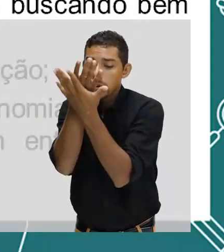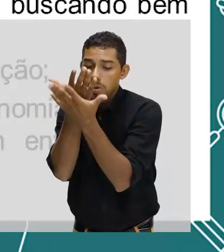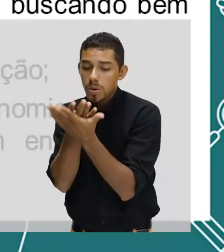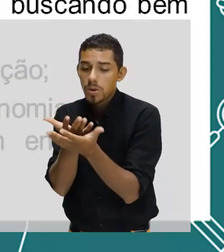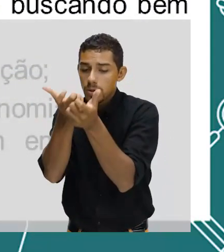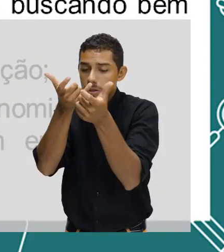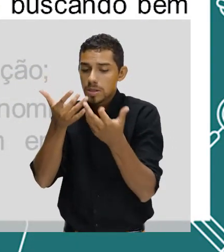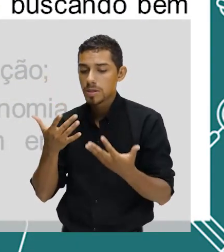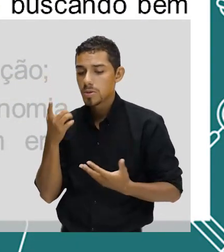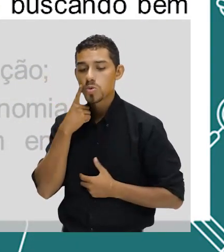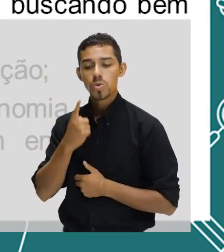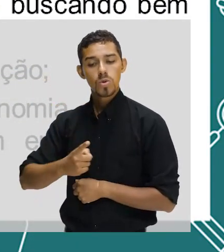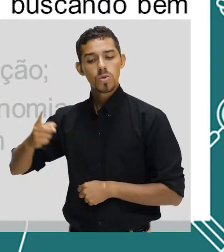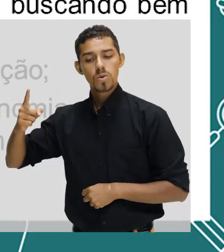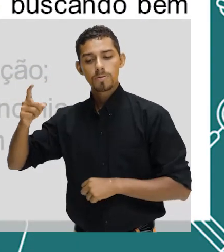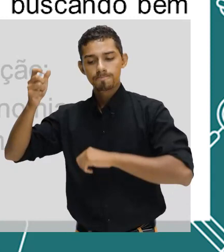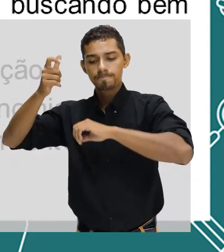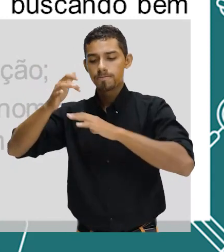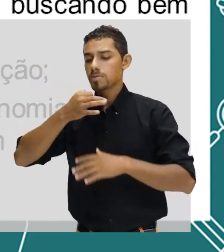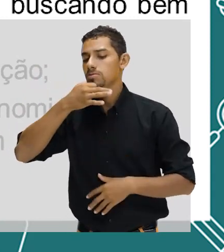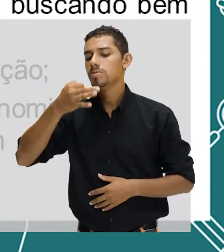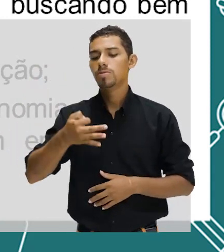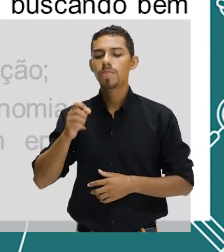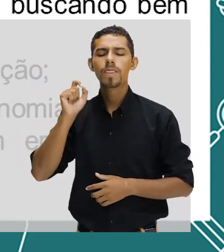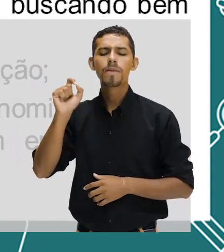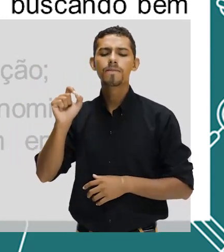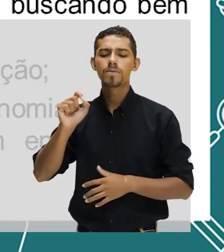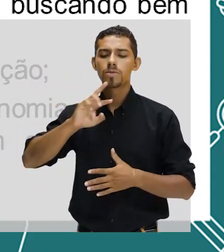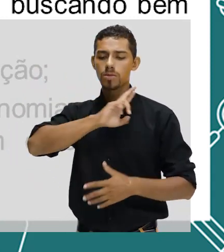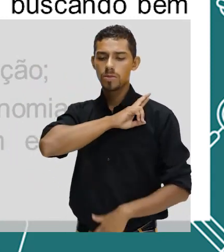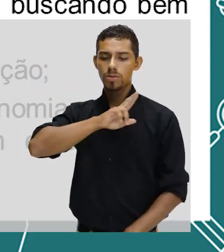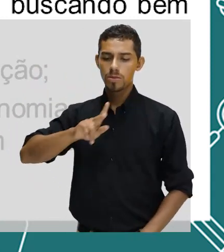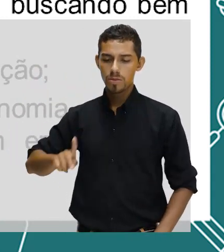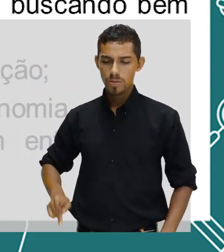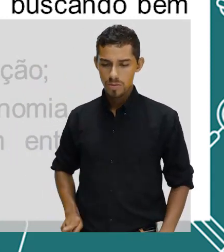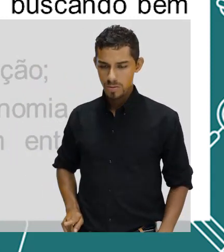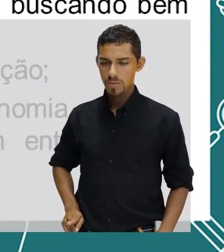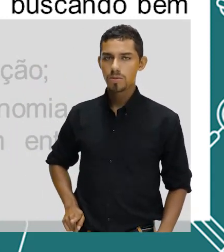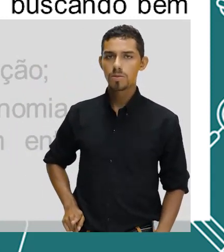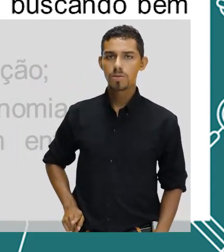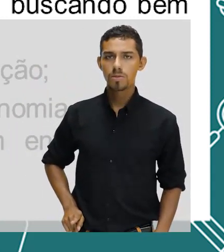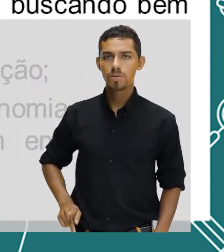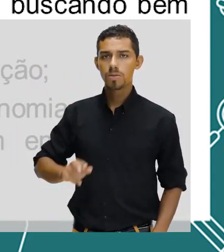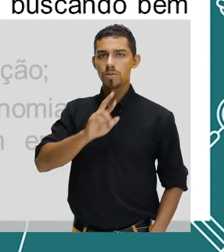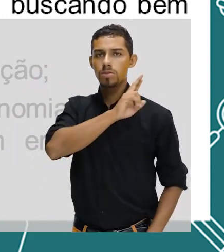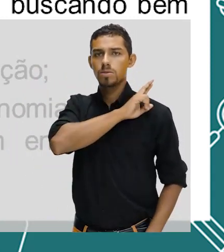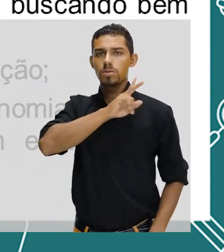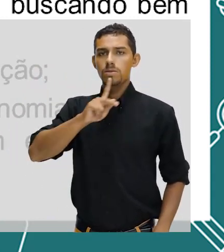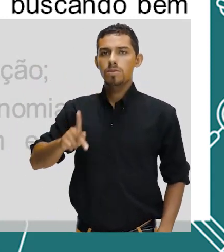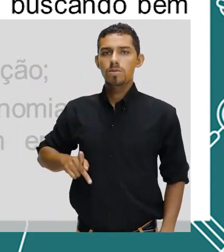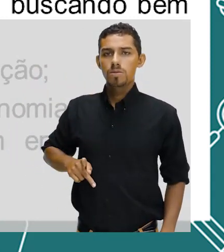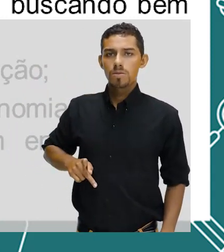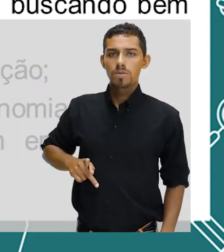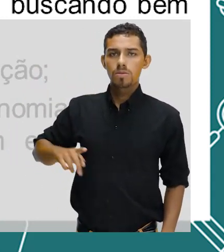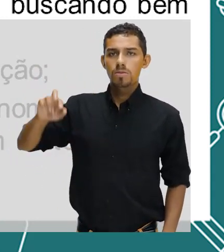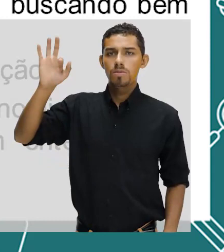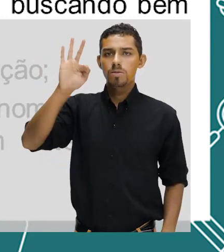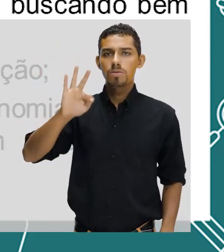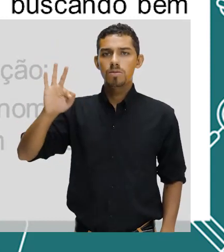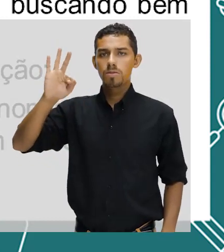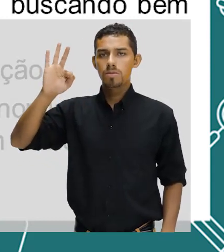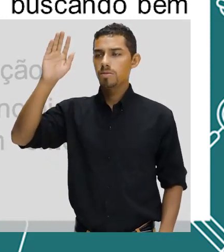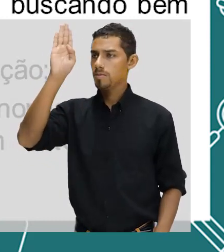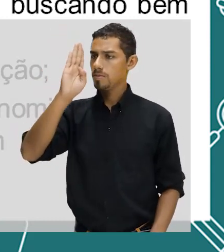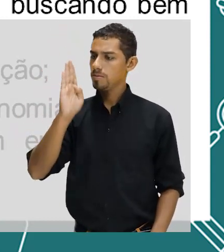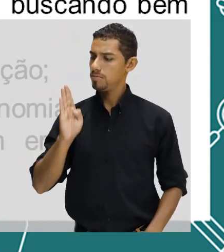sobre, como eu já te citei, o que significa, né, República Federativa do Brasil. Isso, galera, na prática vai representar muitos dos